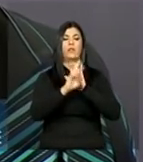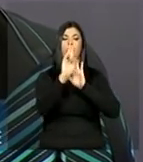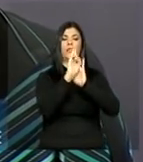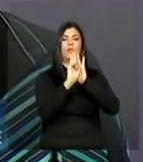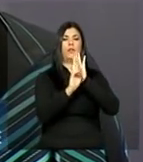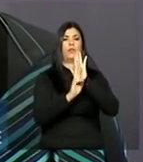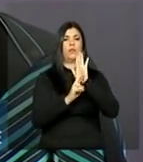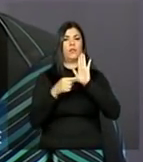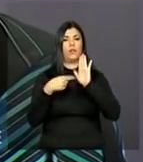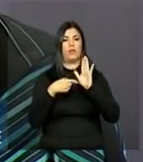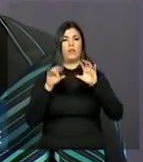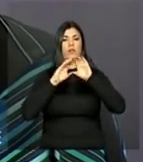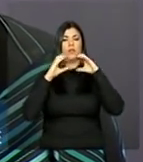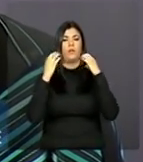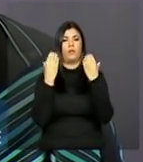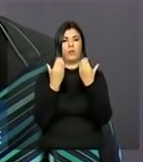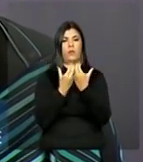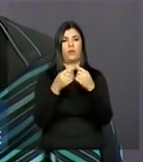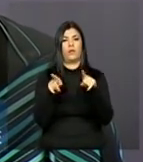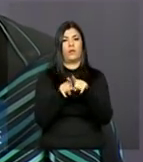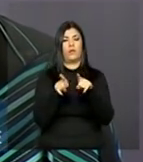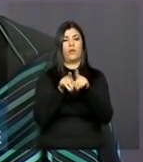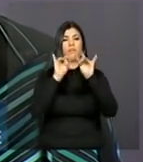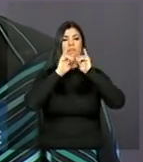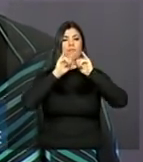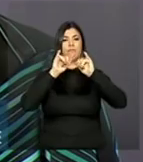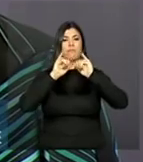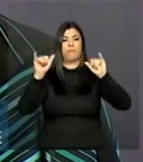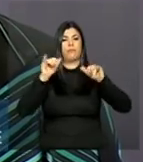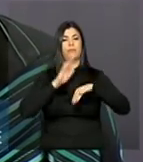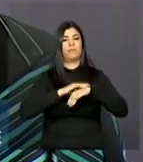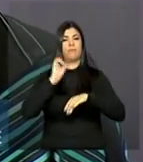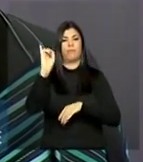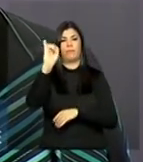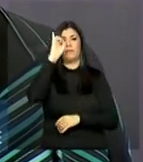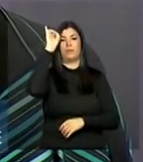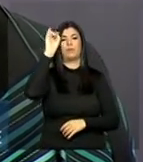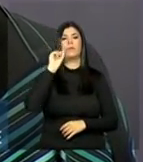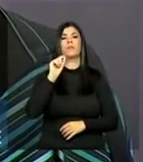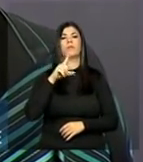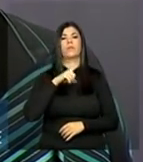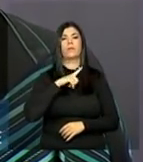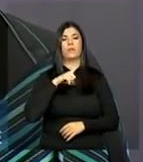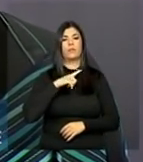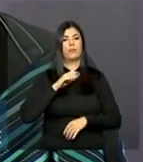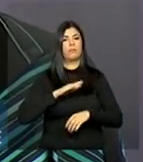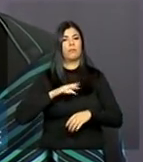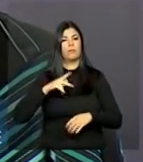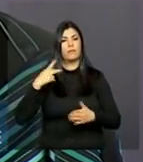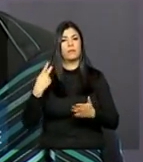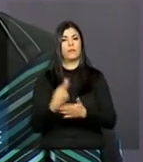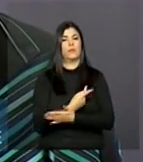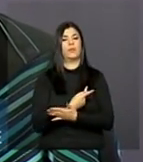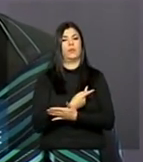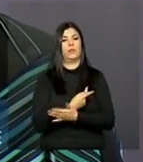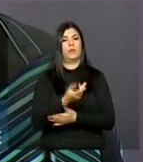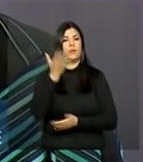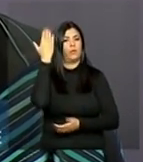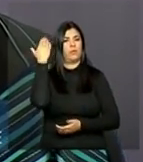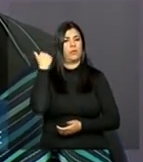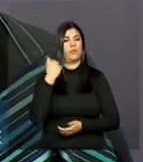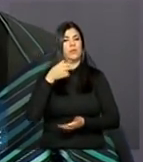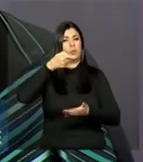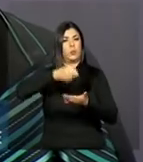relatório dessa comissão e as informações relevantes sobre tudo que aconteceu naquele